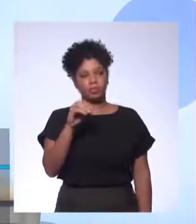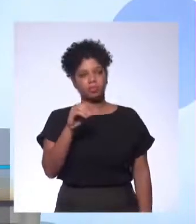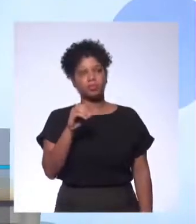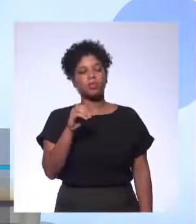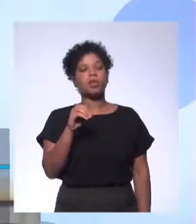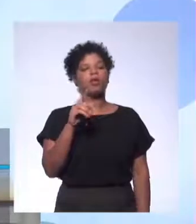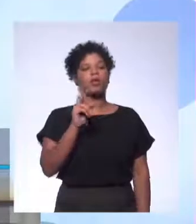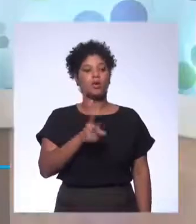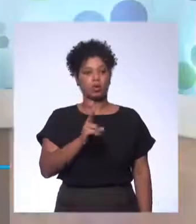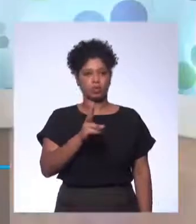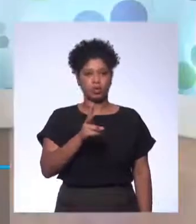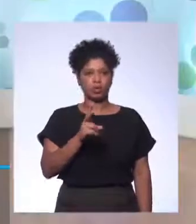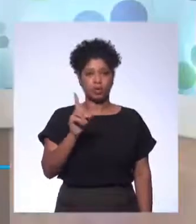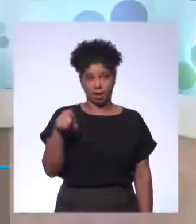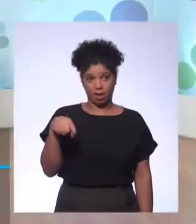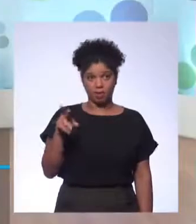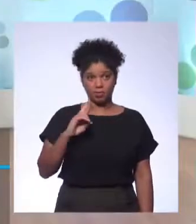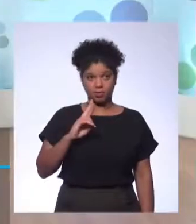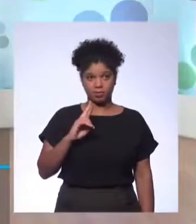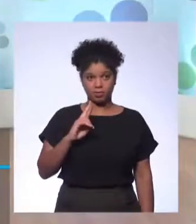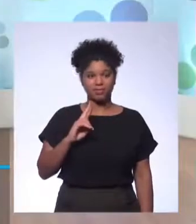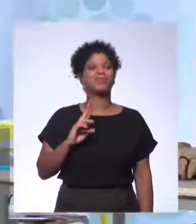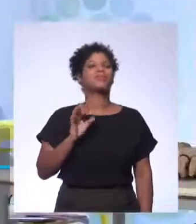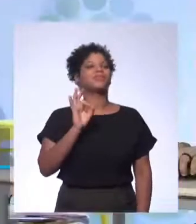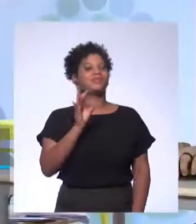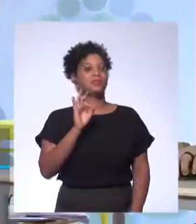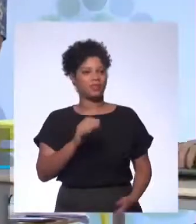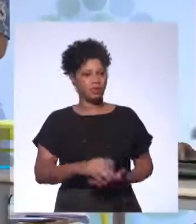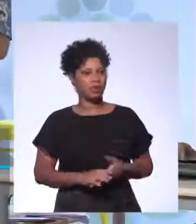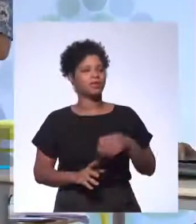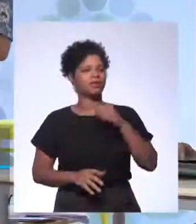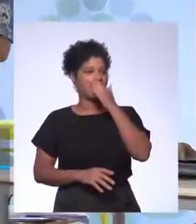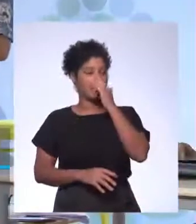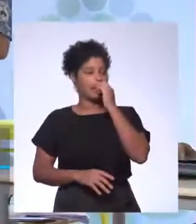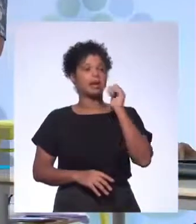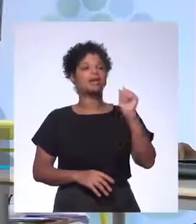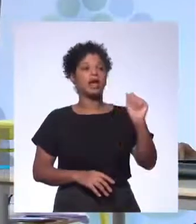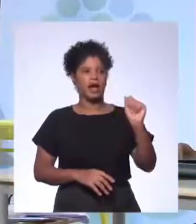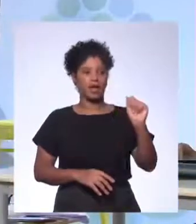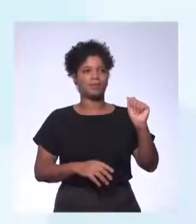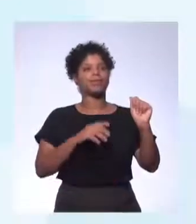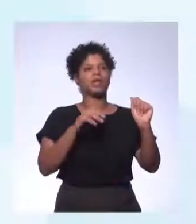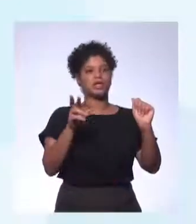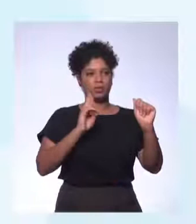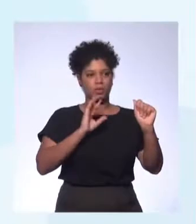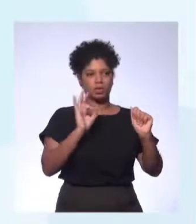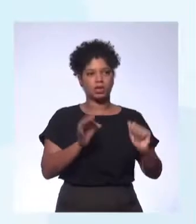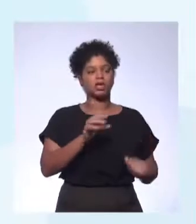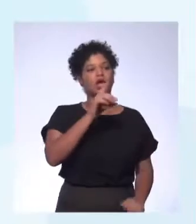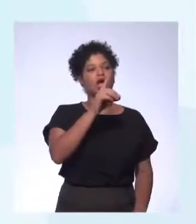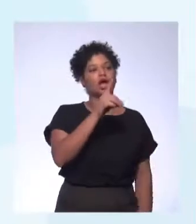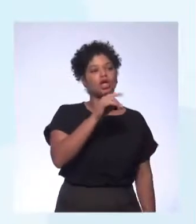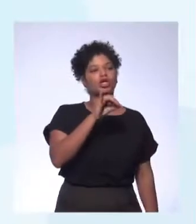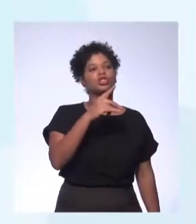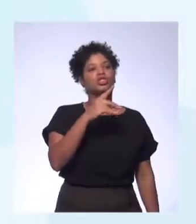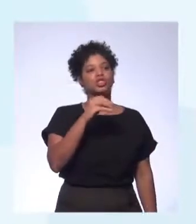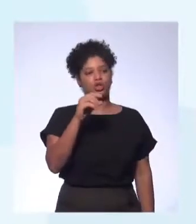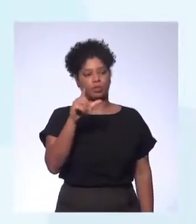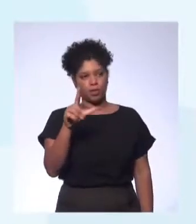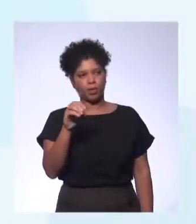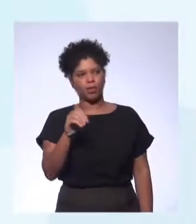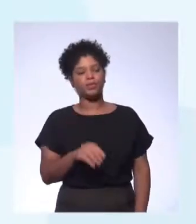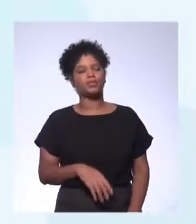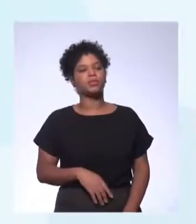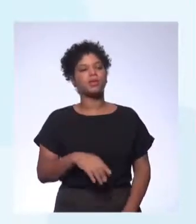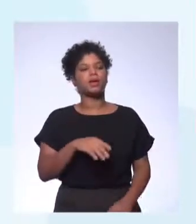a é muito bem então Aqui nós temos né a letra dipolo induzido-dipolo induzido letra B